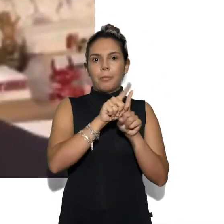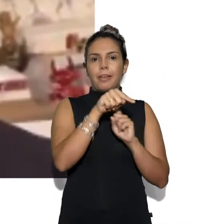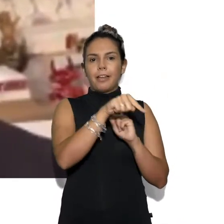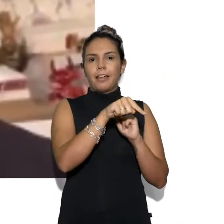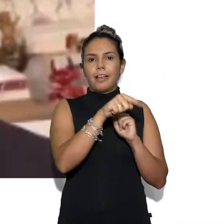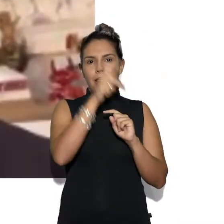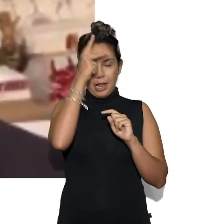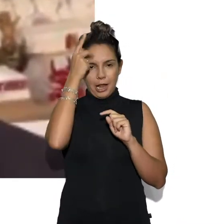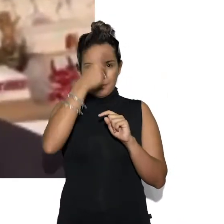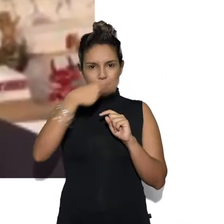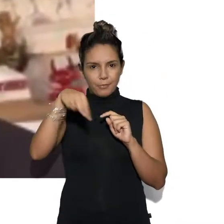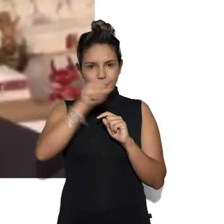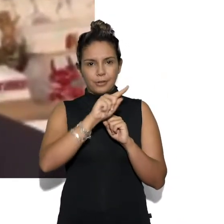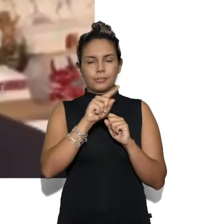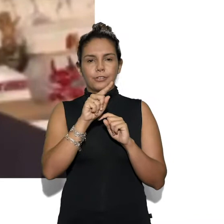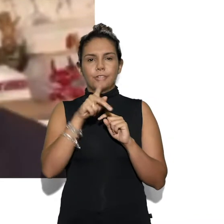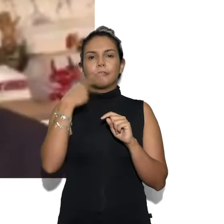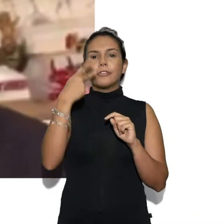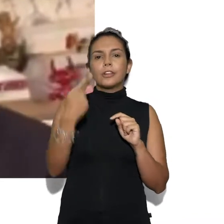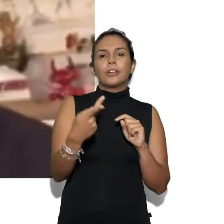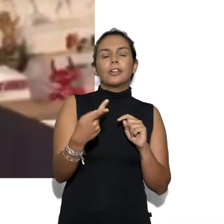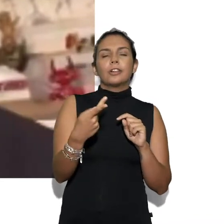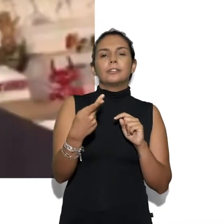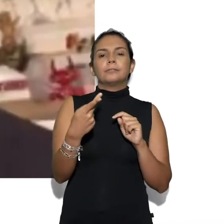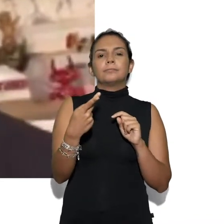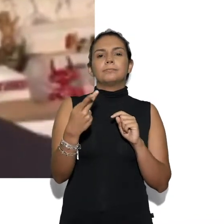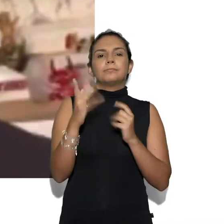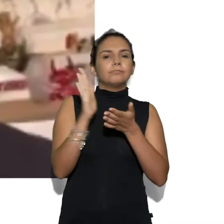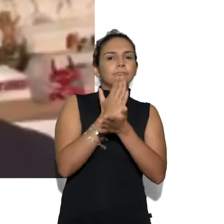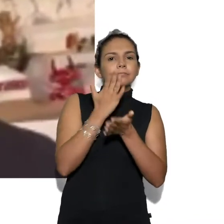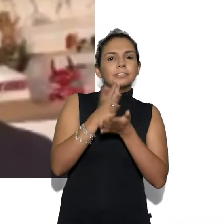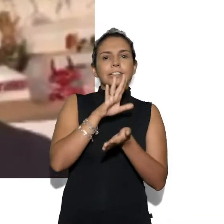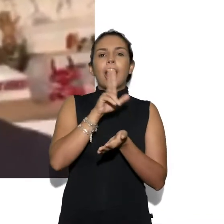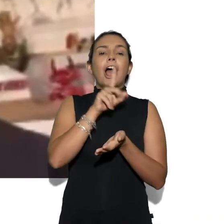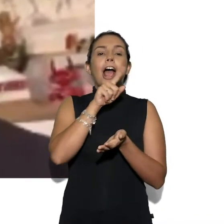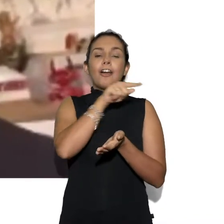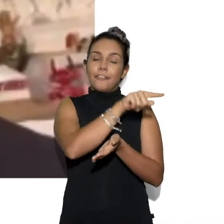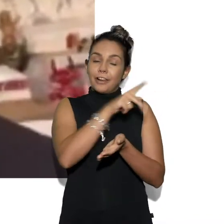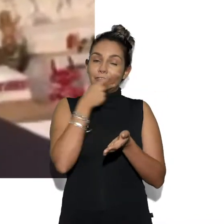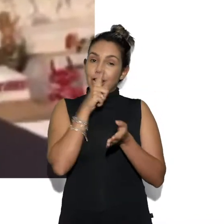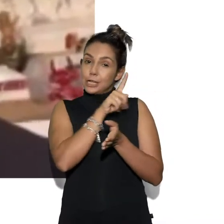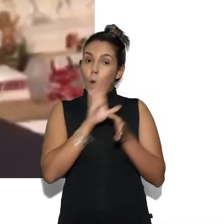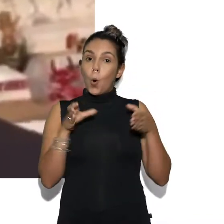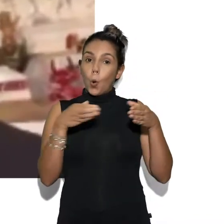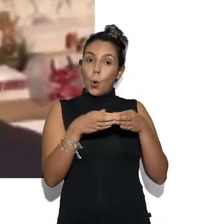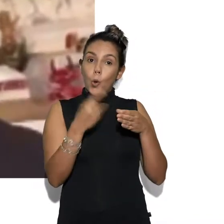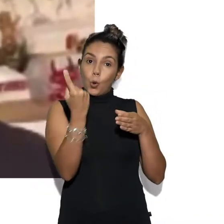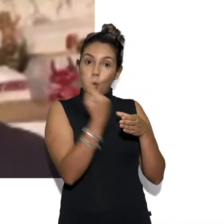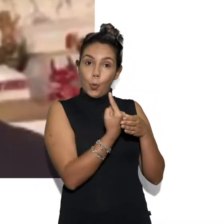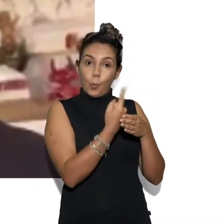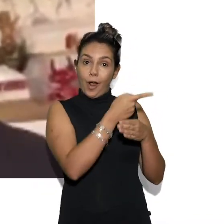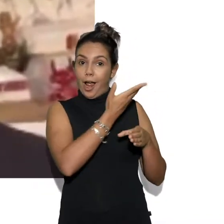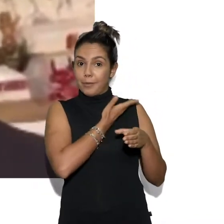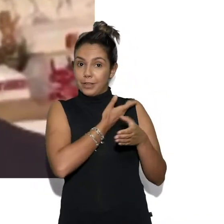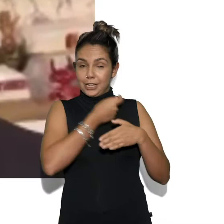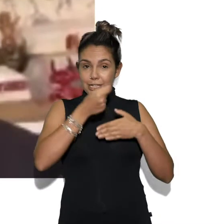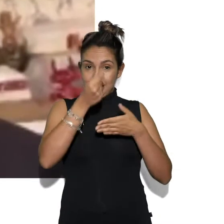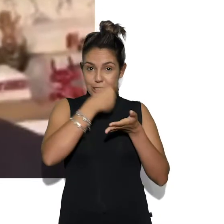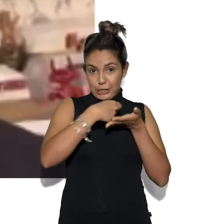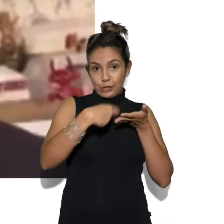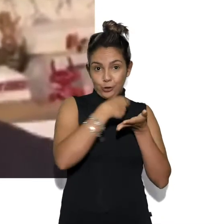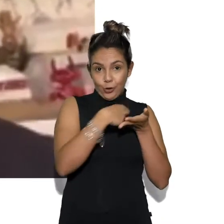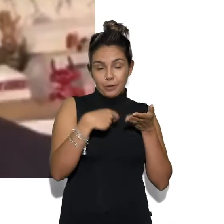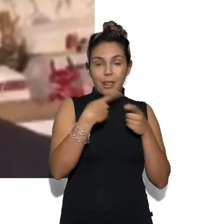obviamente, é preciso não esquecer, não estamos a falar de espécies distintas, de animais distintos, estamos a falar do mesmo animal, mas sendo